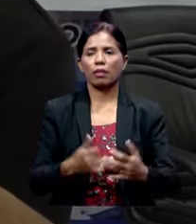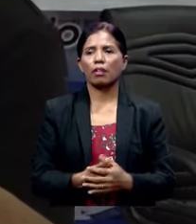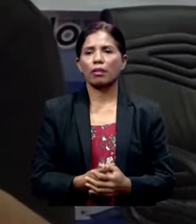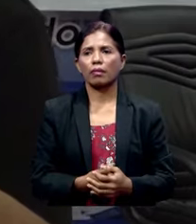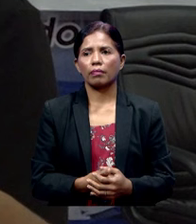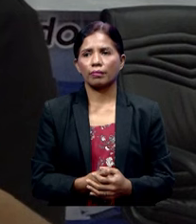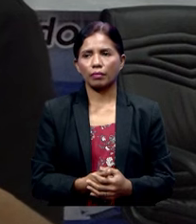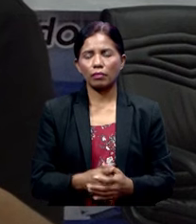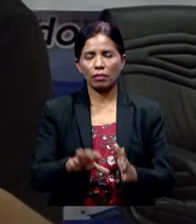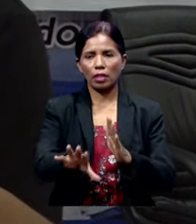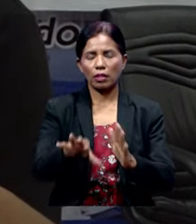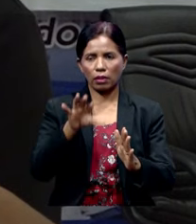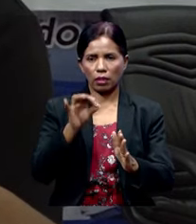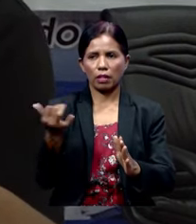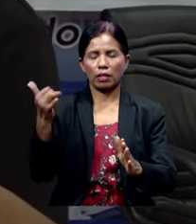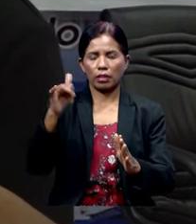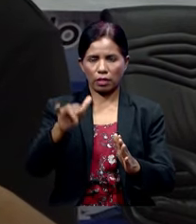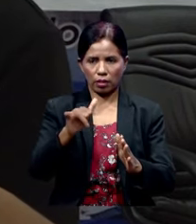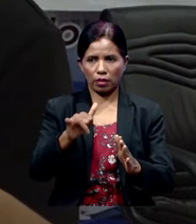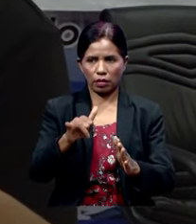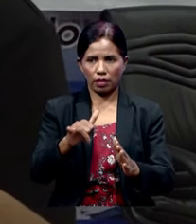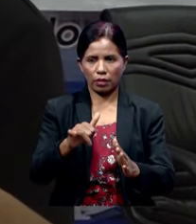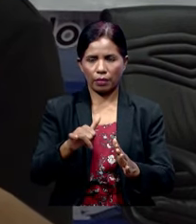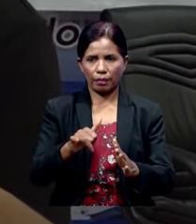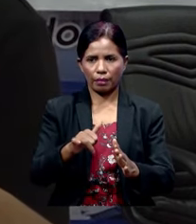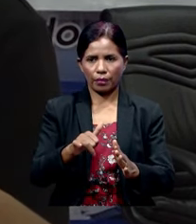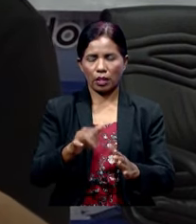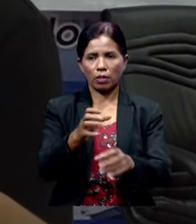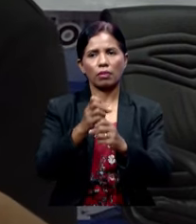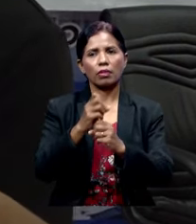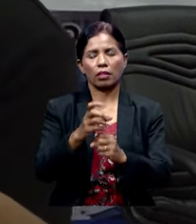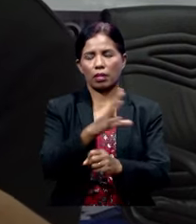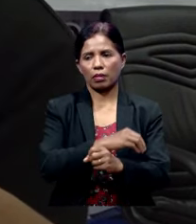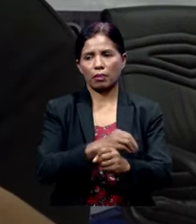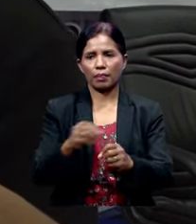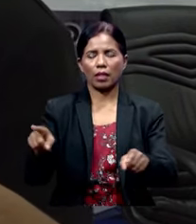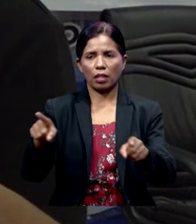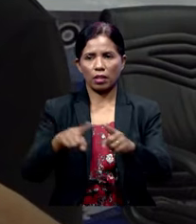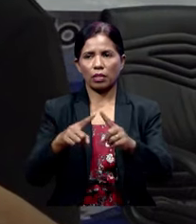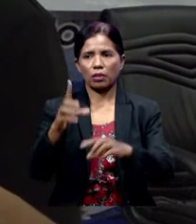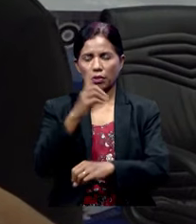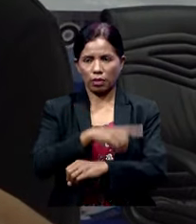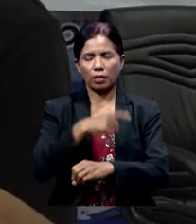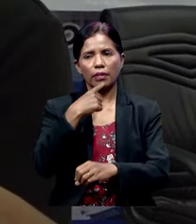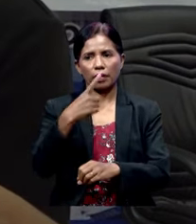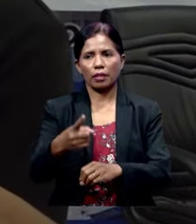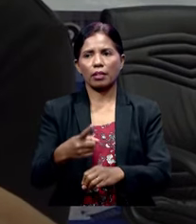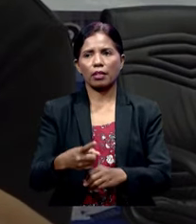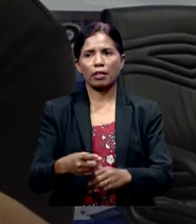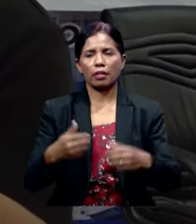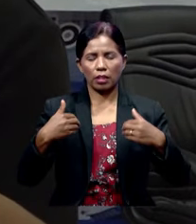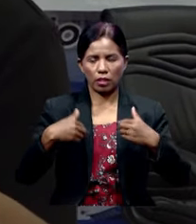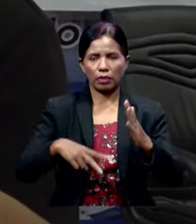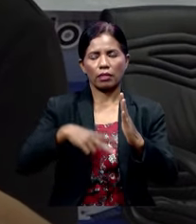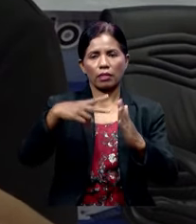iha painel sida ni lima. Fase habilitação literária nia. Nebe hanesen ohin hatete ona. Ta nema ka iha fase lubu